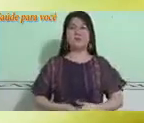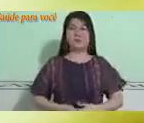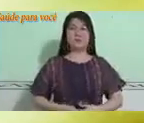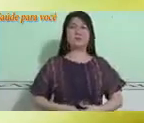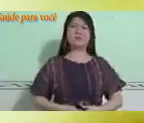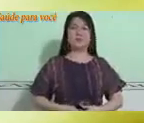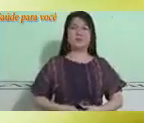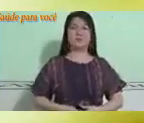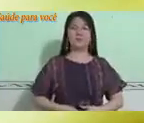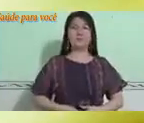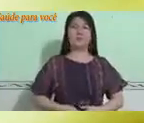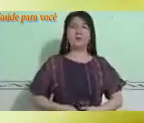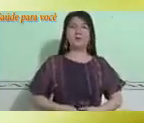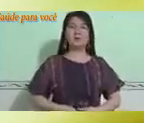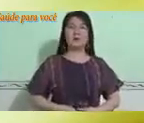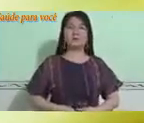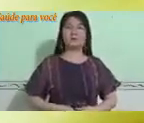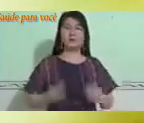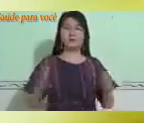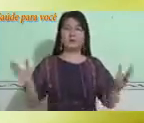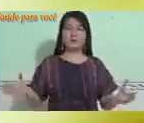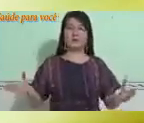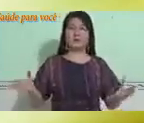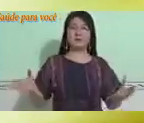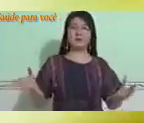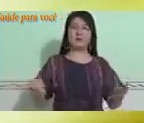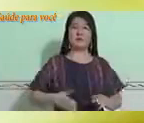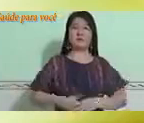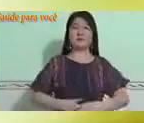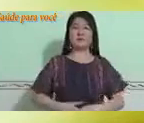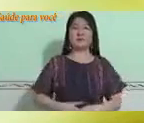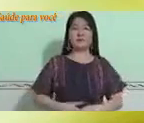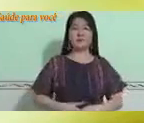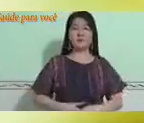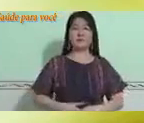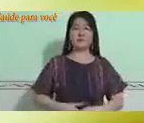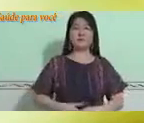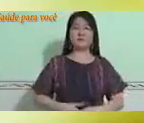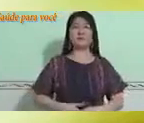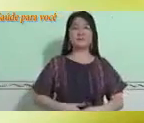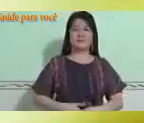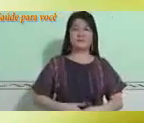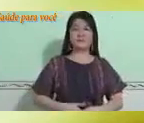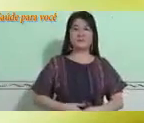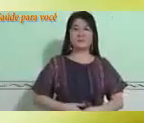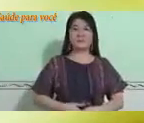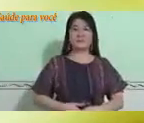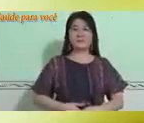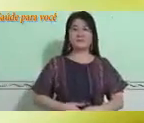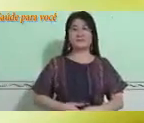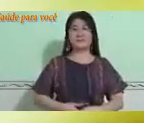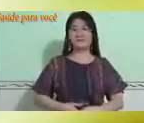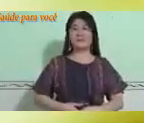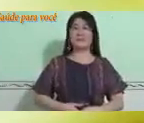t e m p o d e p acento agudo e u s a r s a p a t o s c o n f o r t a acento